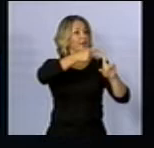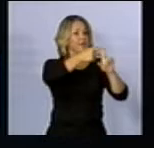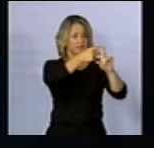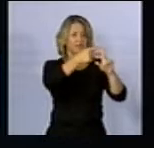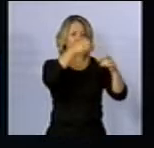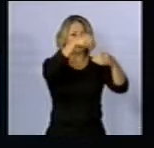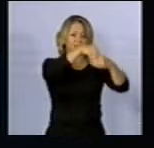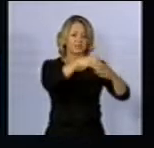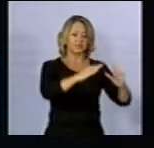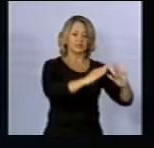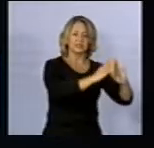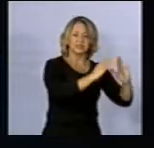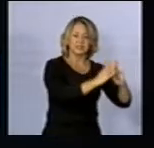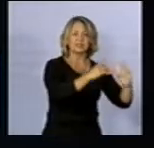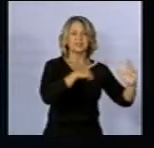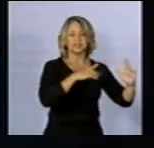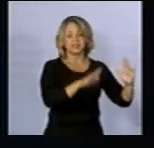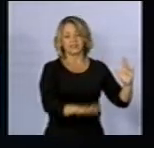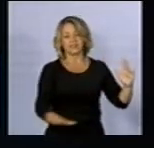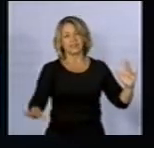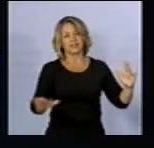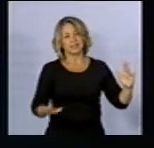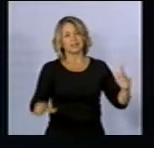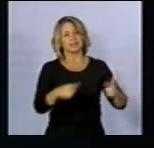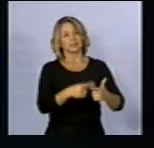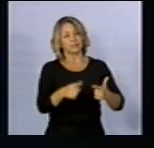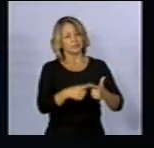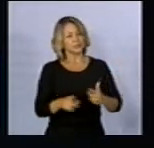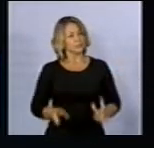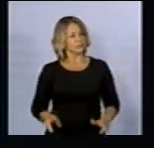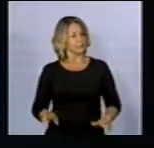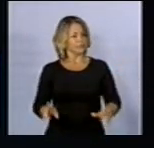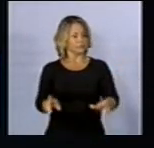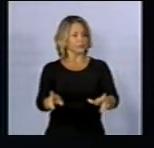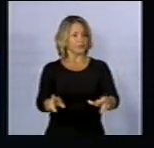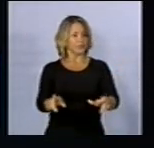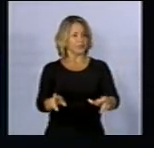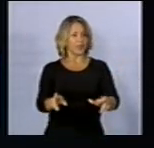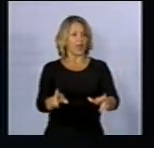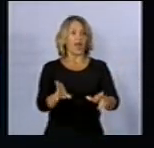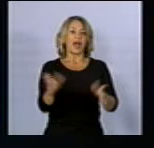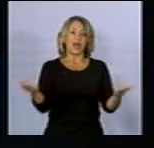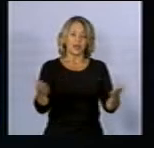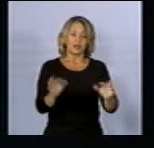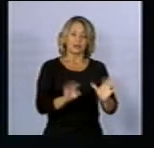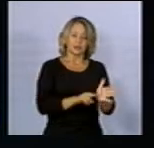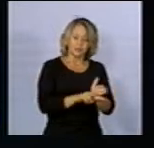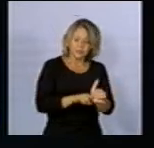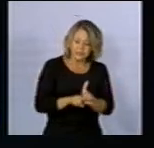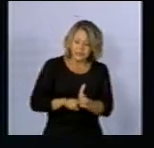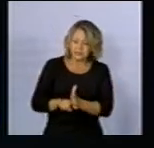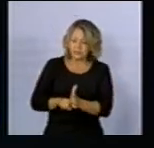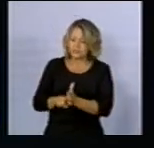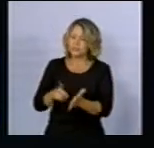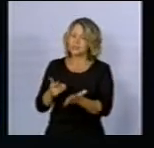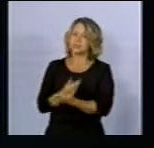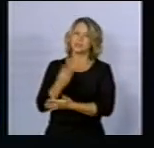nas residências de crianças com leucemias. Nas medições pontuais que foram